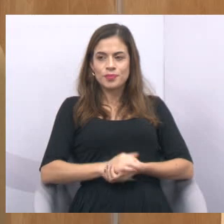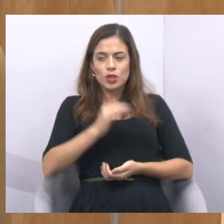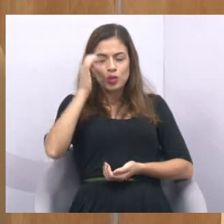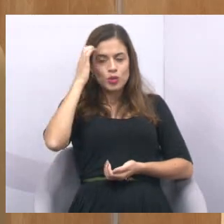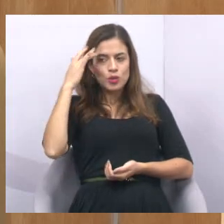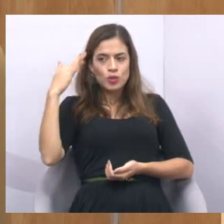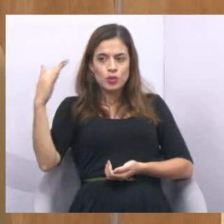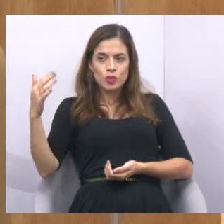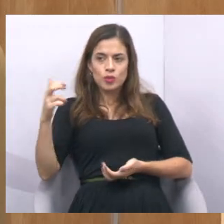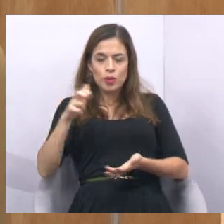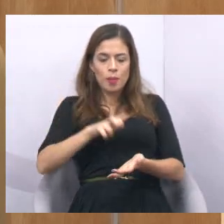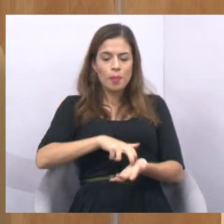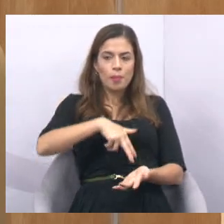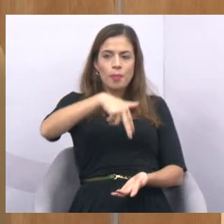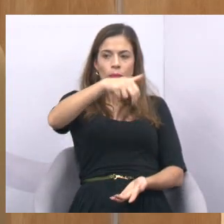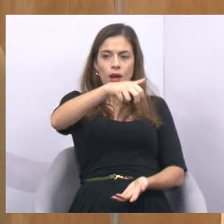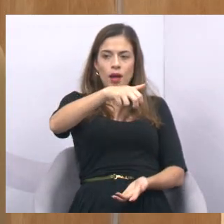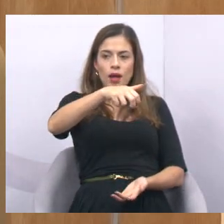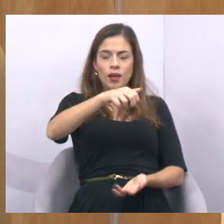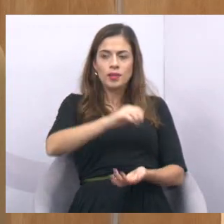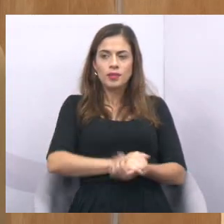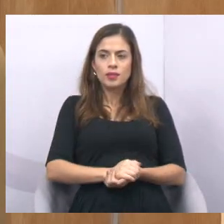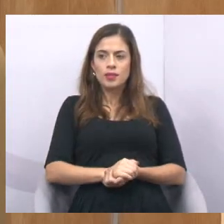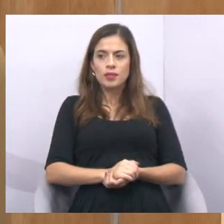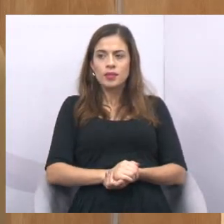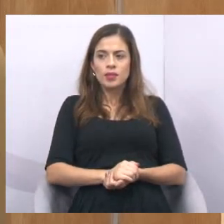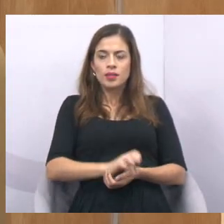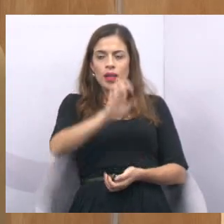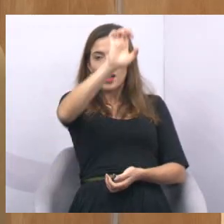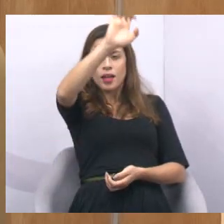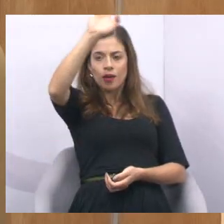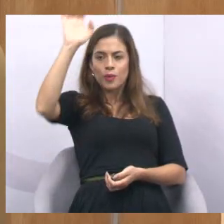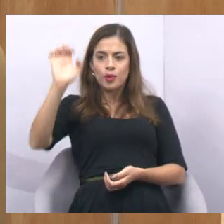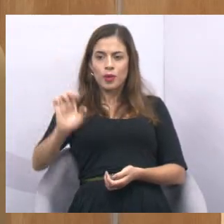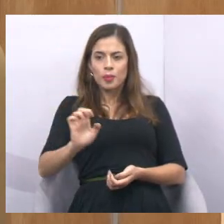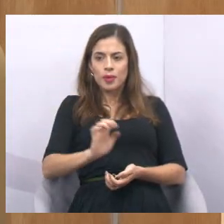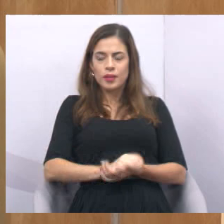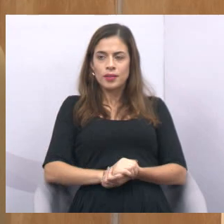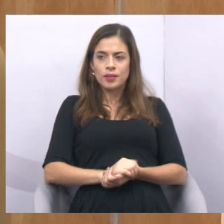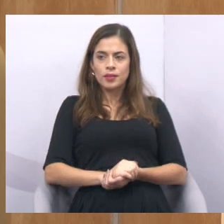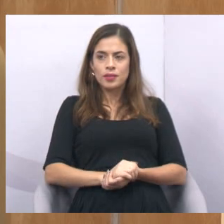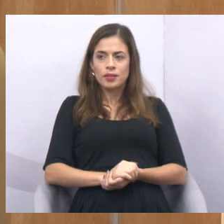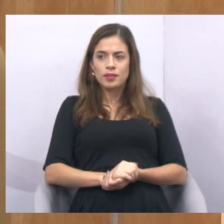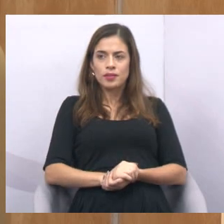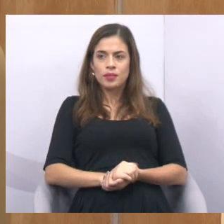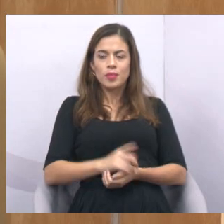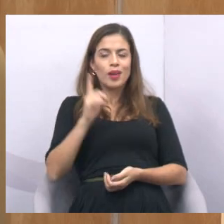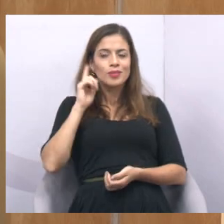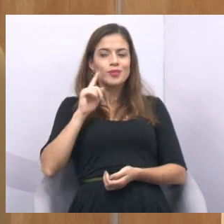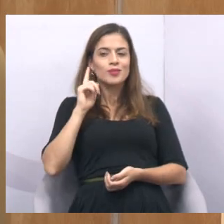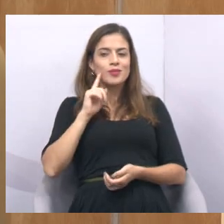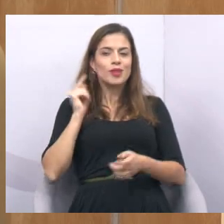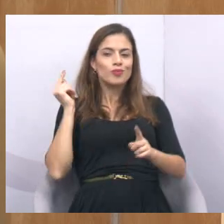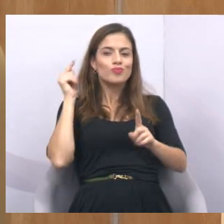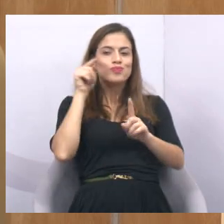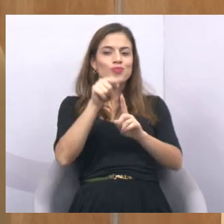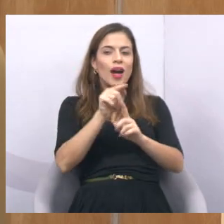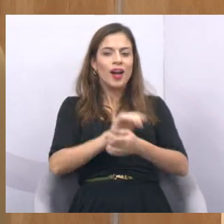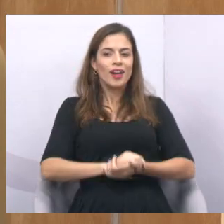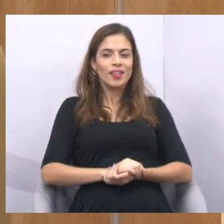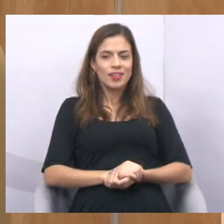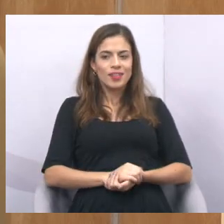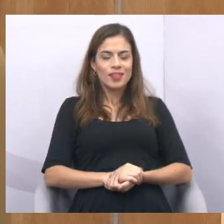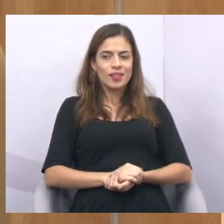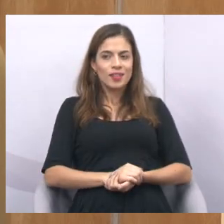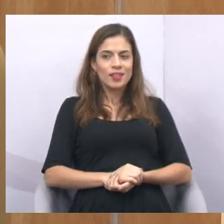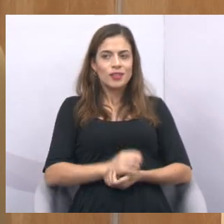um trampolim talvez na Europa, mas um sonho direto para os Estados Unidos. Então, esse sonho,